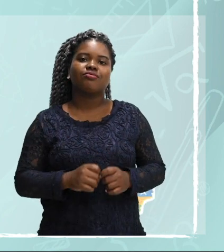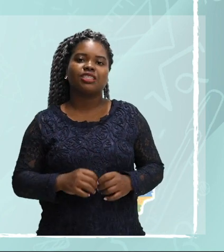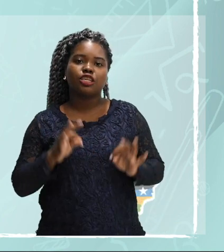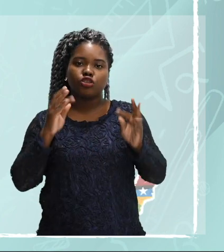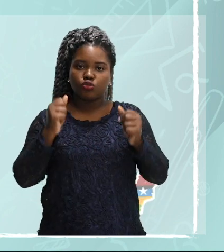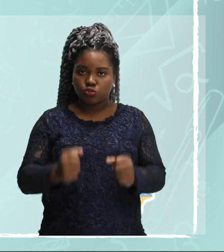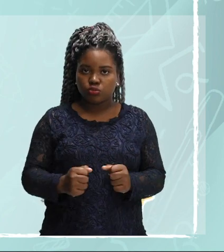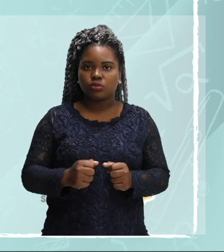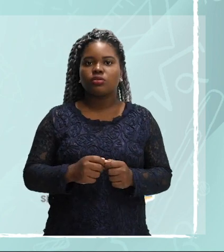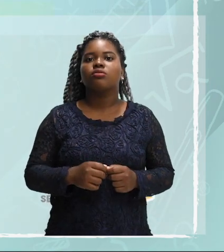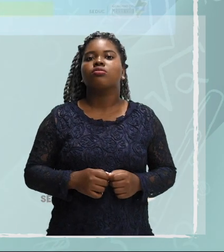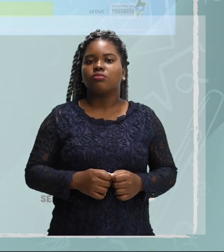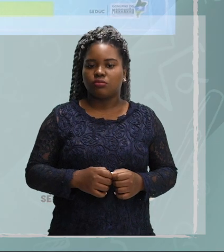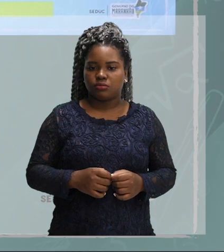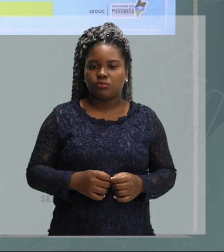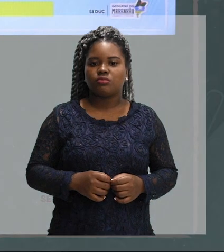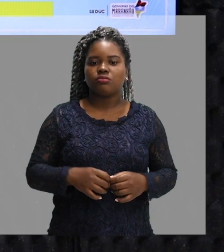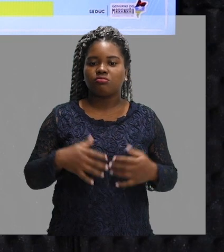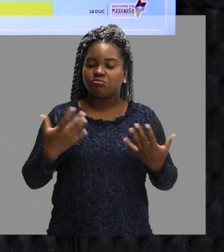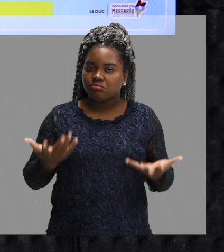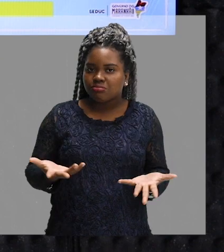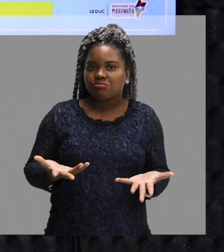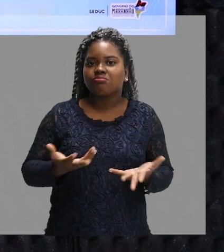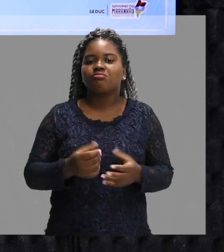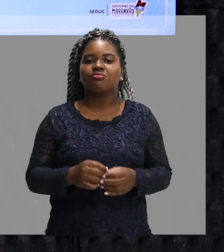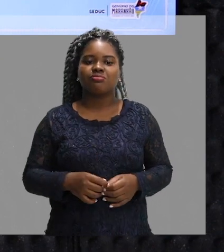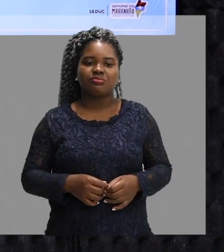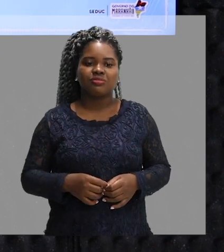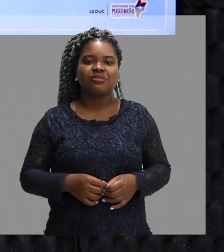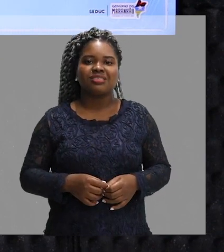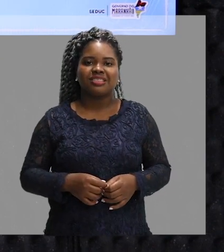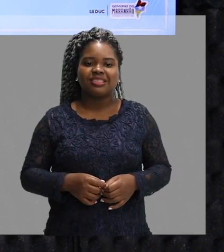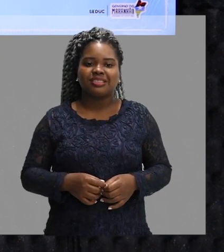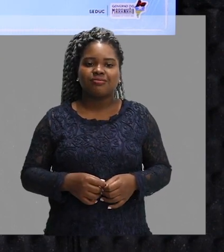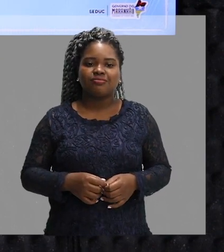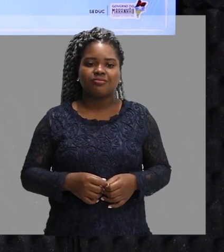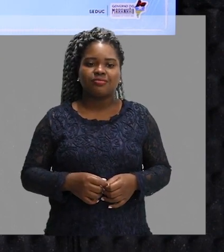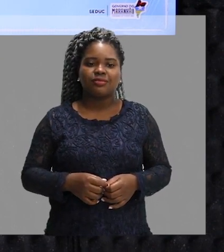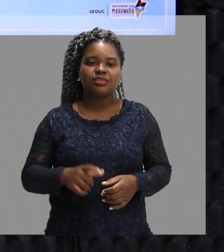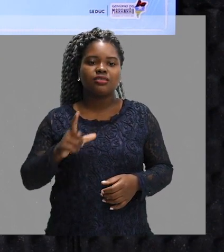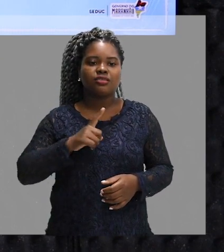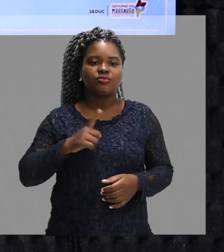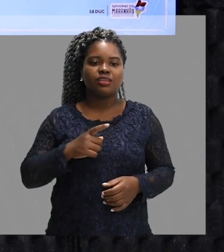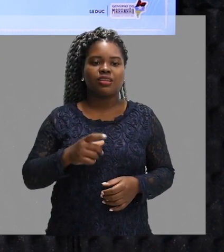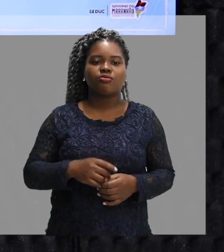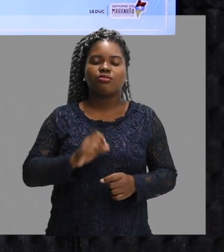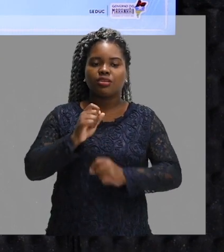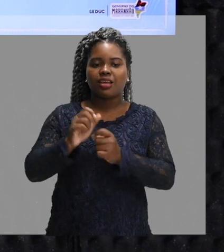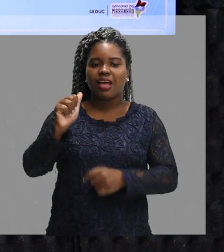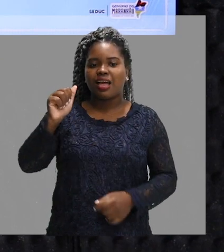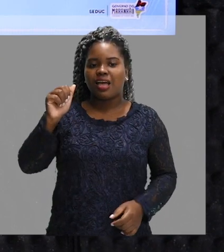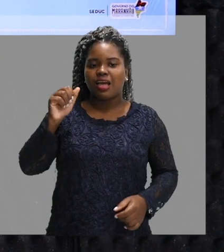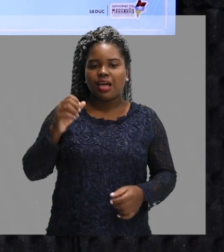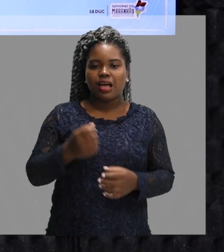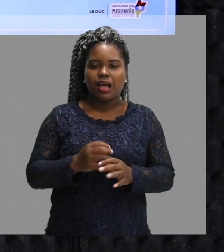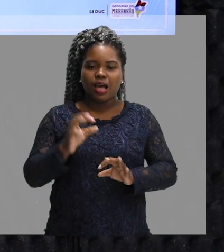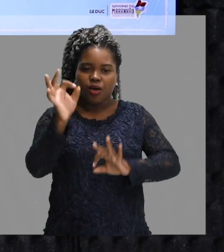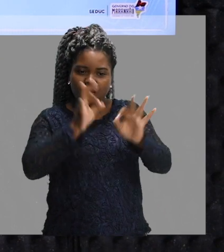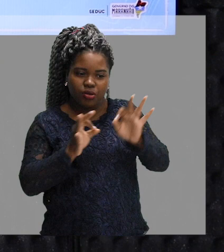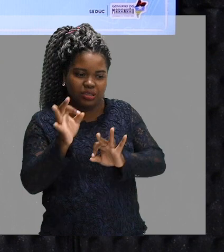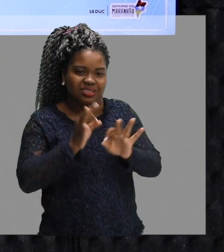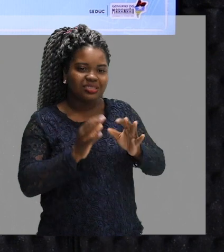de ouro, que não era de ouro, era coberto de ouro, né? O cara era fraco. A arquitetura. Gente, a arquitetura egípcia é o que talvez chame